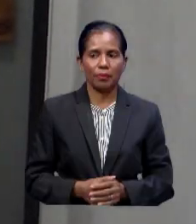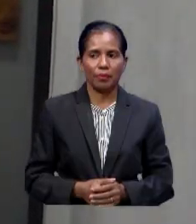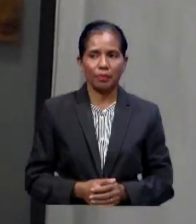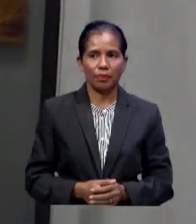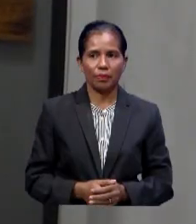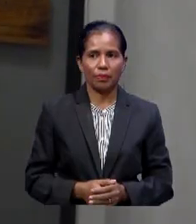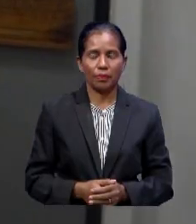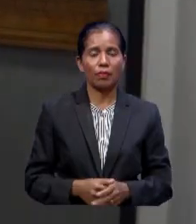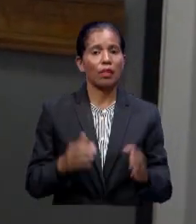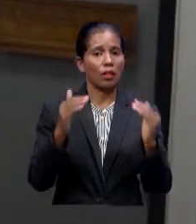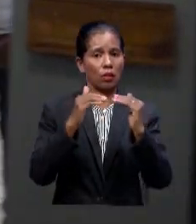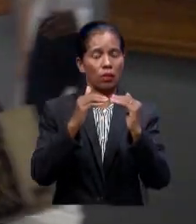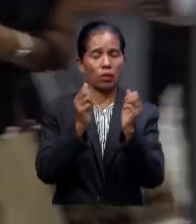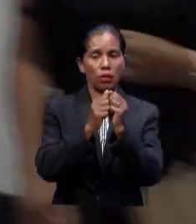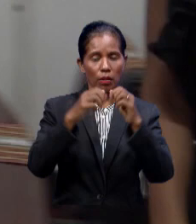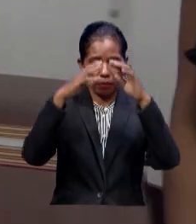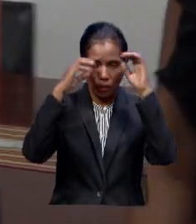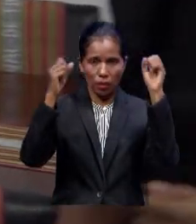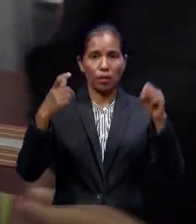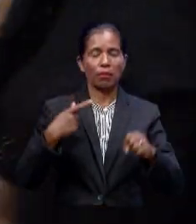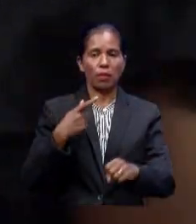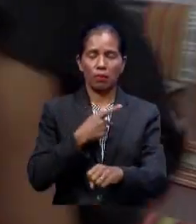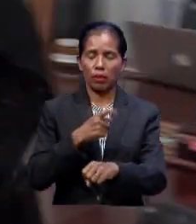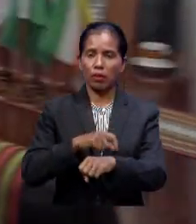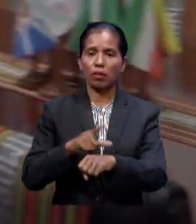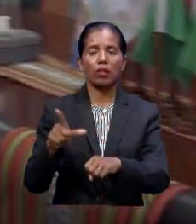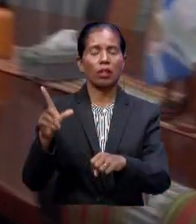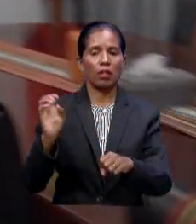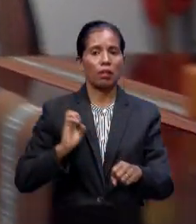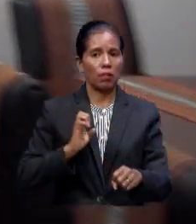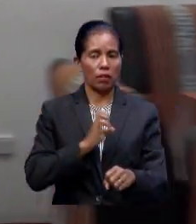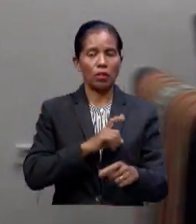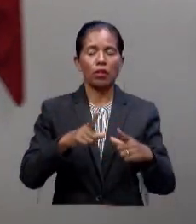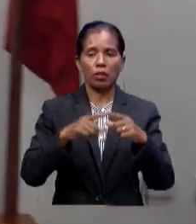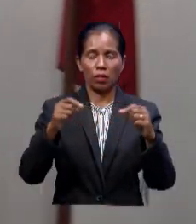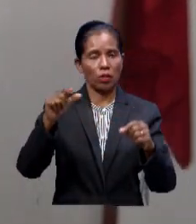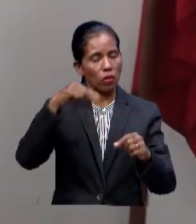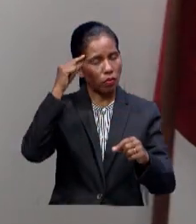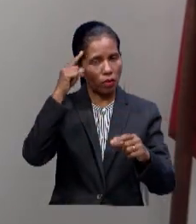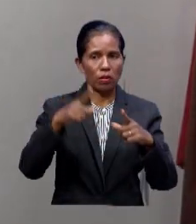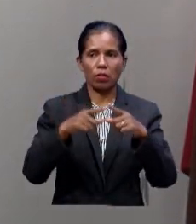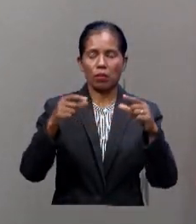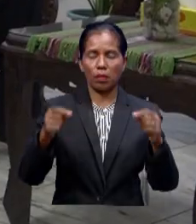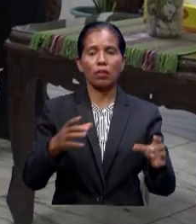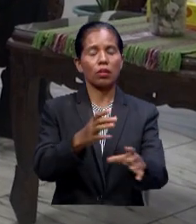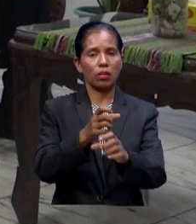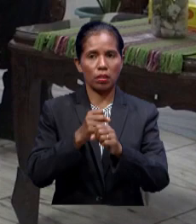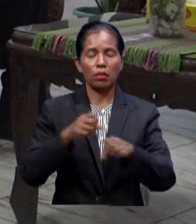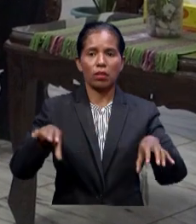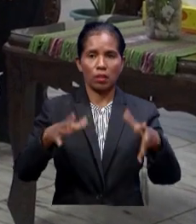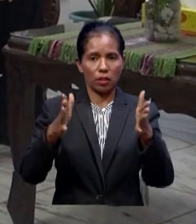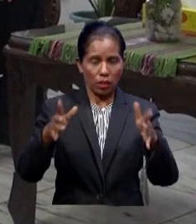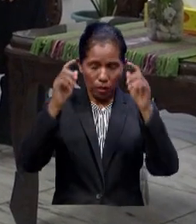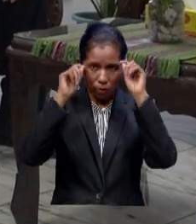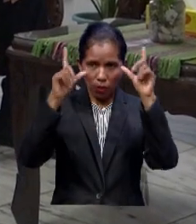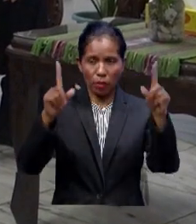Há foi um encontro com o presidente do Parlamento Nacional, embaixador do Japão, até a prontidão, governo do Japão, até o trabalhador timoroan,